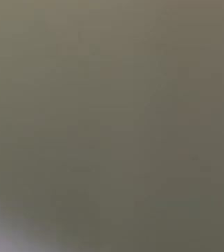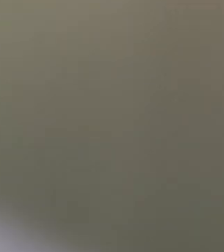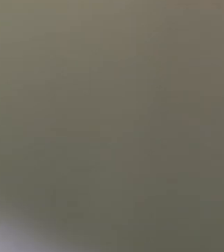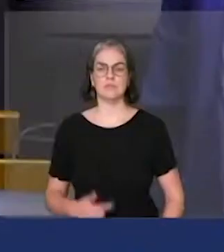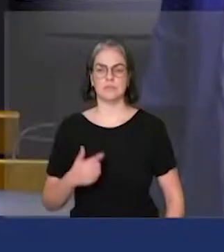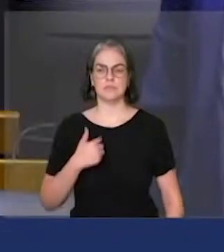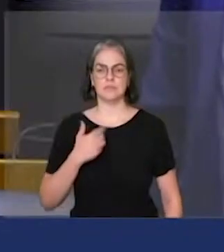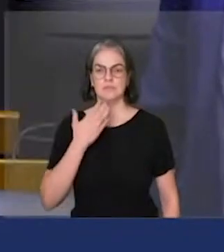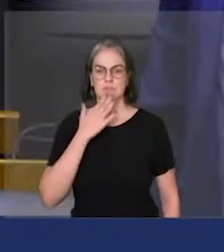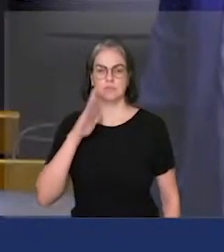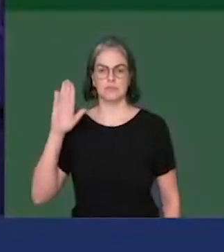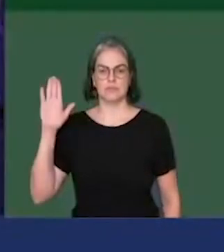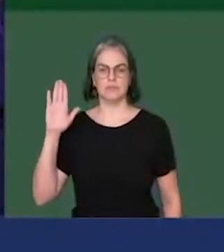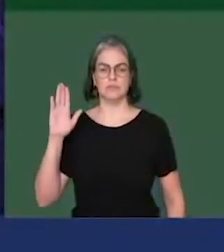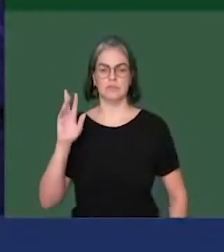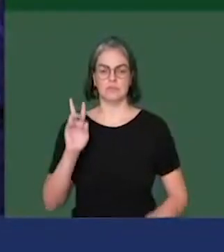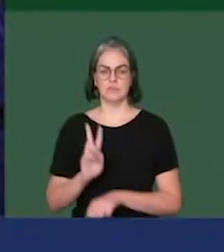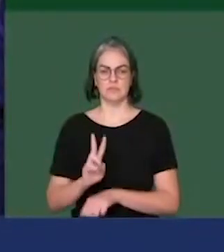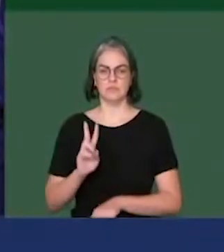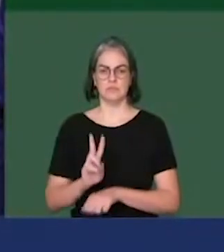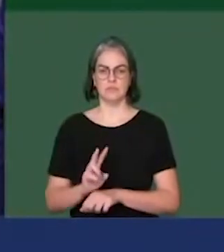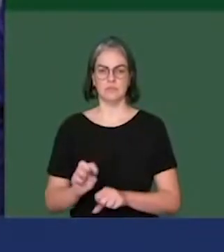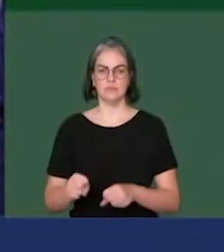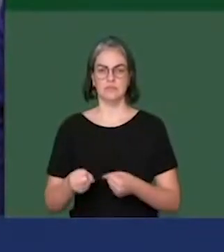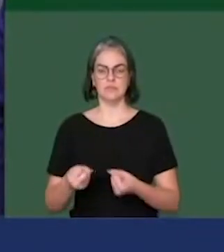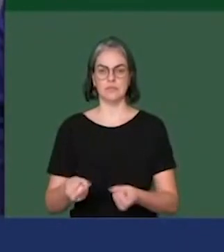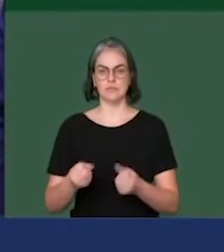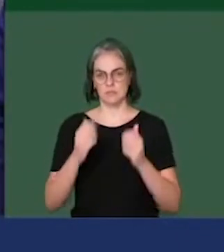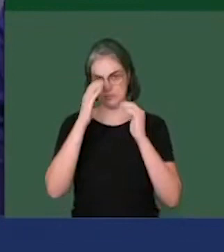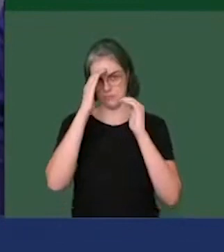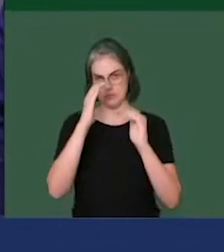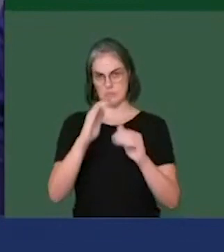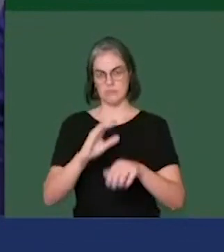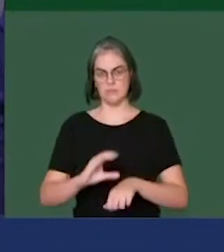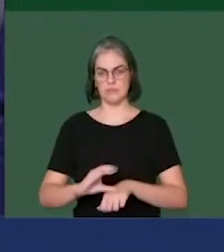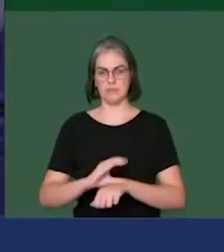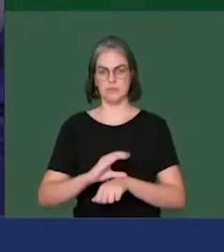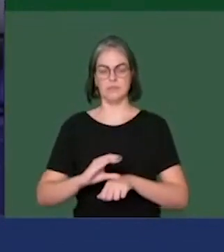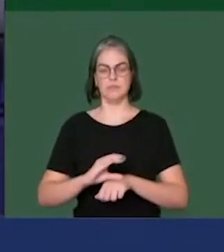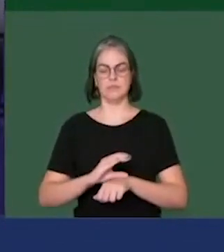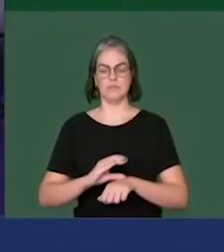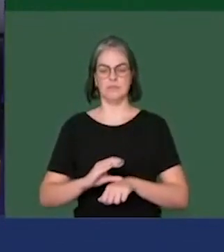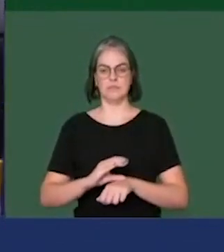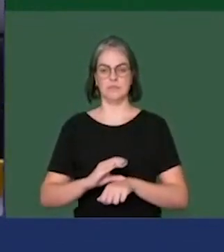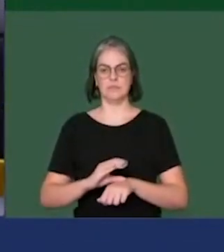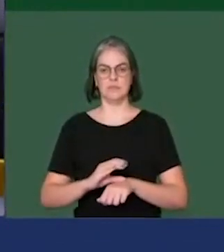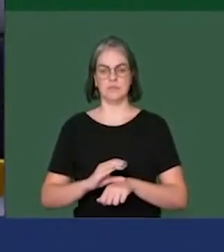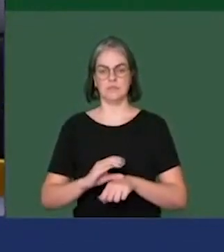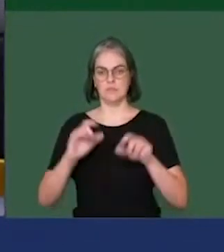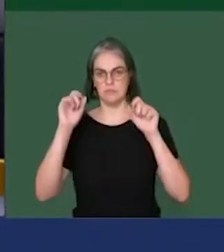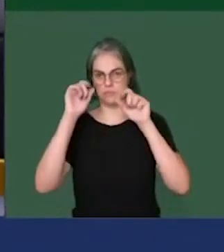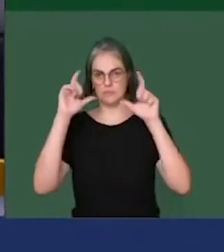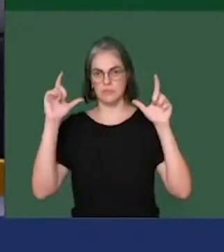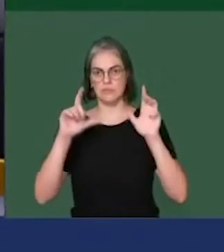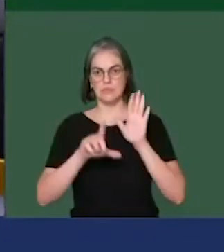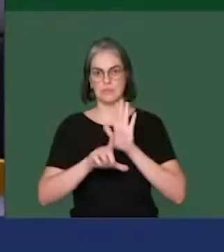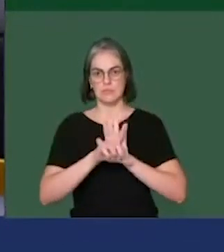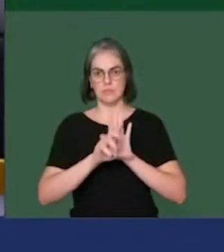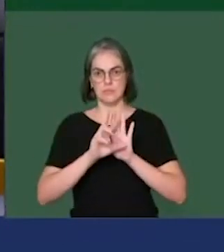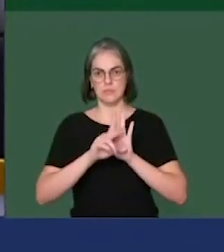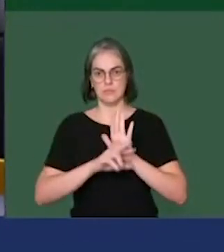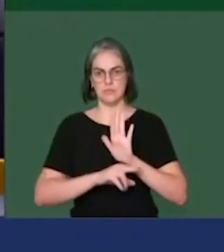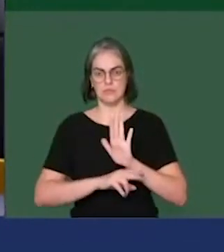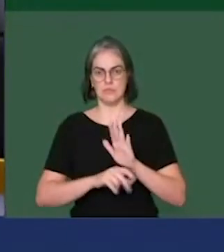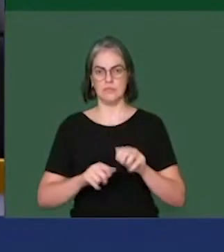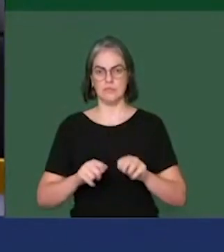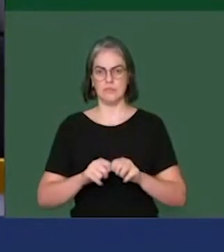sempre. Defender e cumprir a Constituição, observar as leis, promover o bem geral